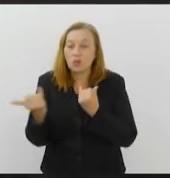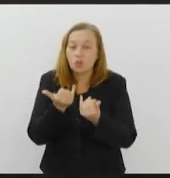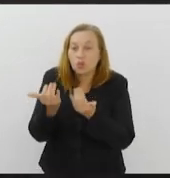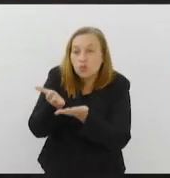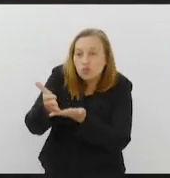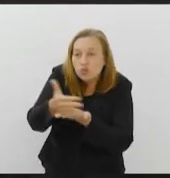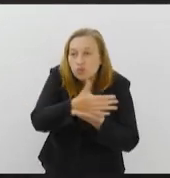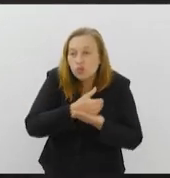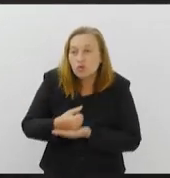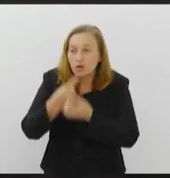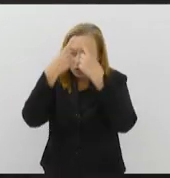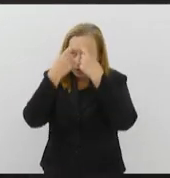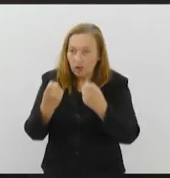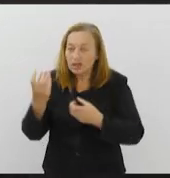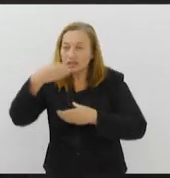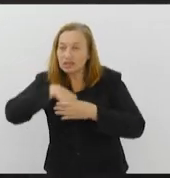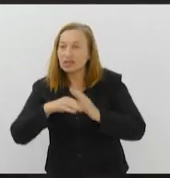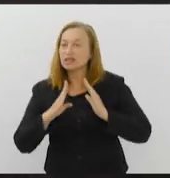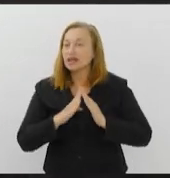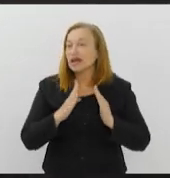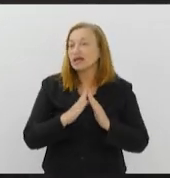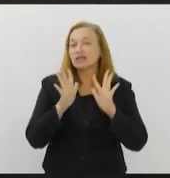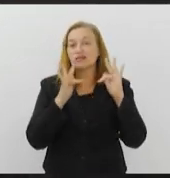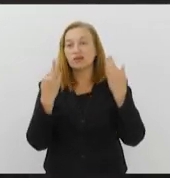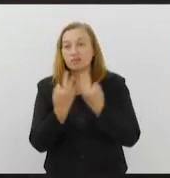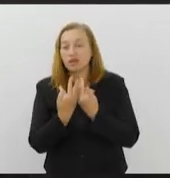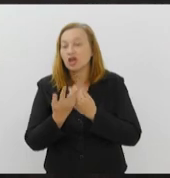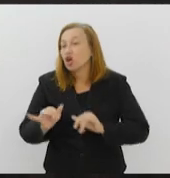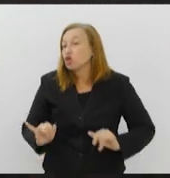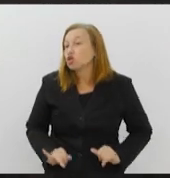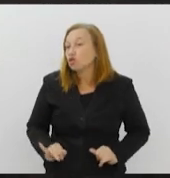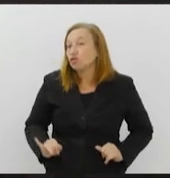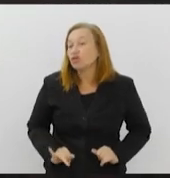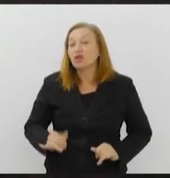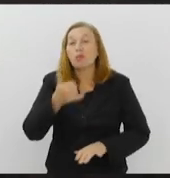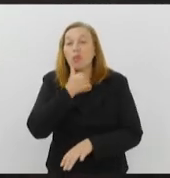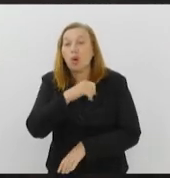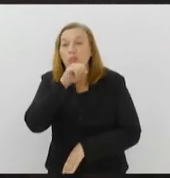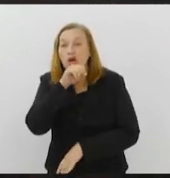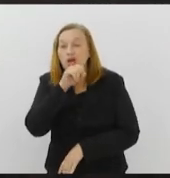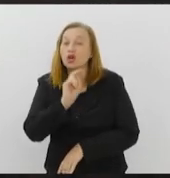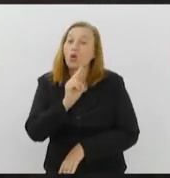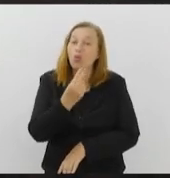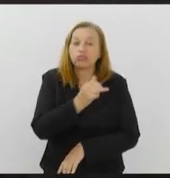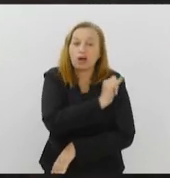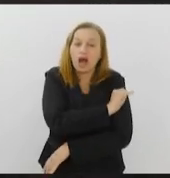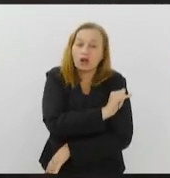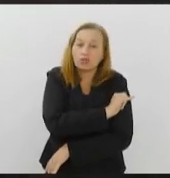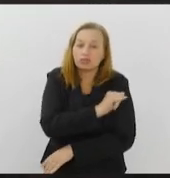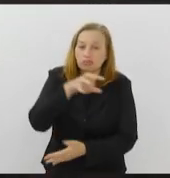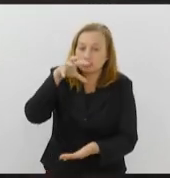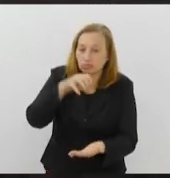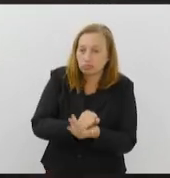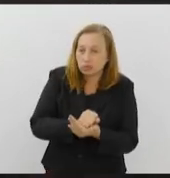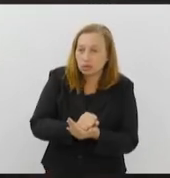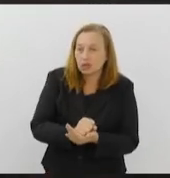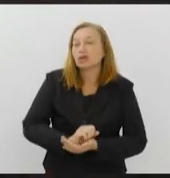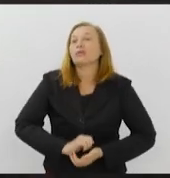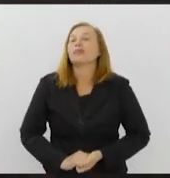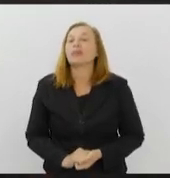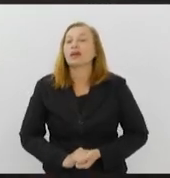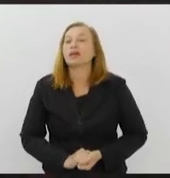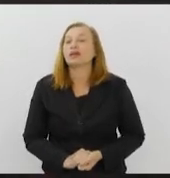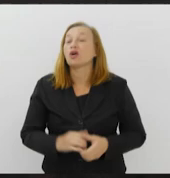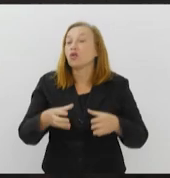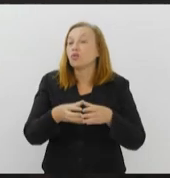sobre violência doméstica e familiar sofrida por mães de alunos matriculados. Parecer da Comissão